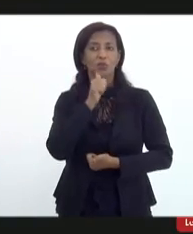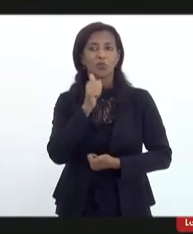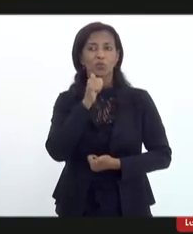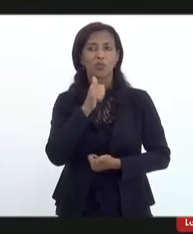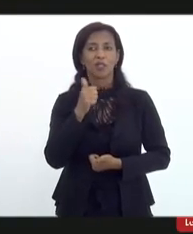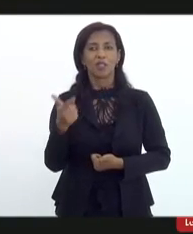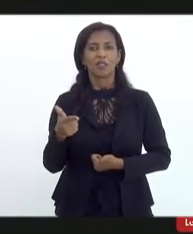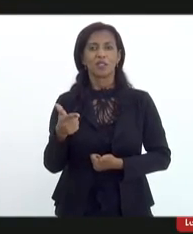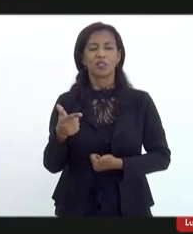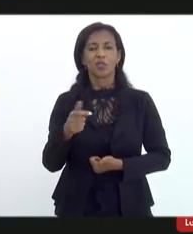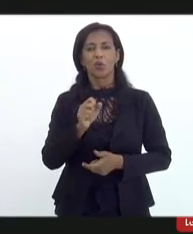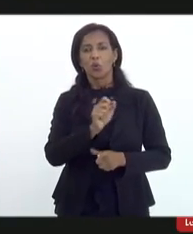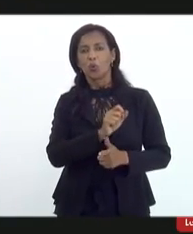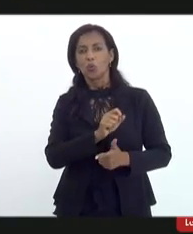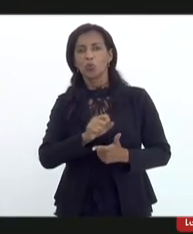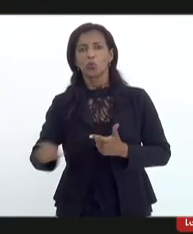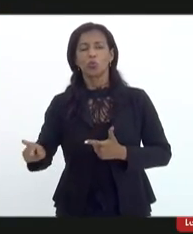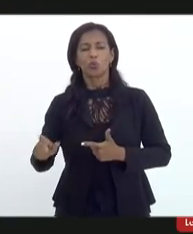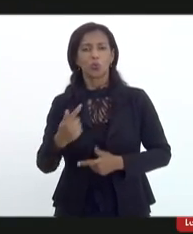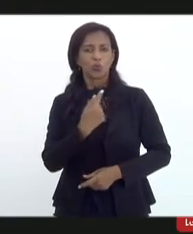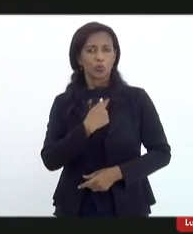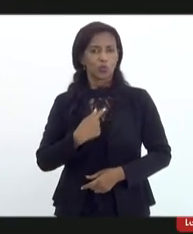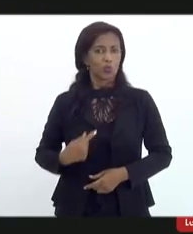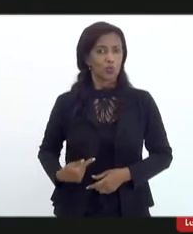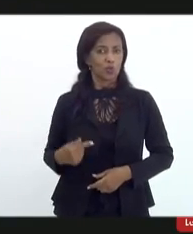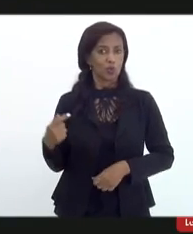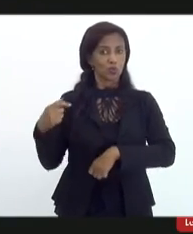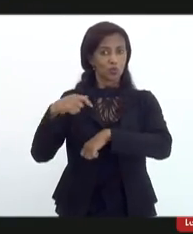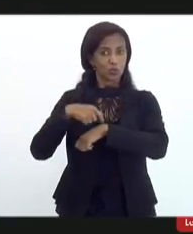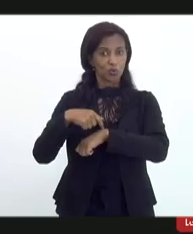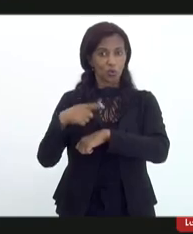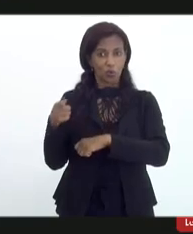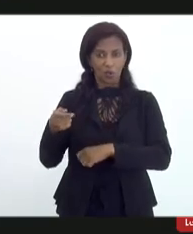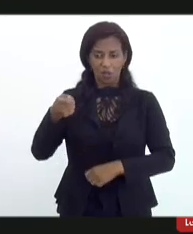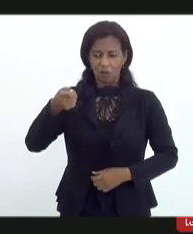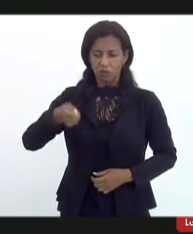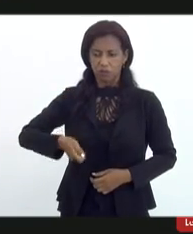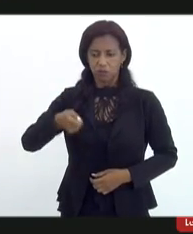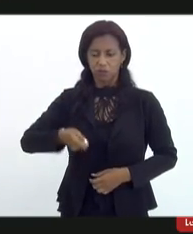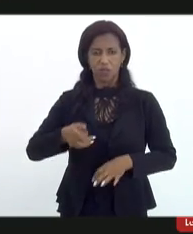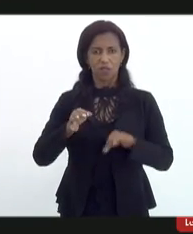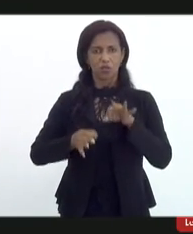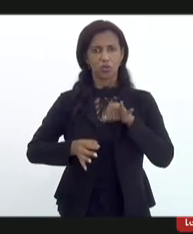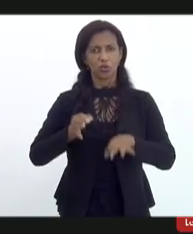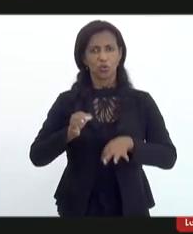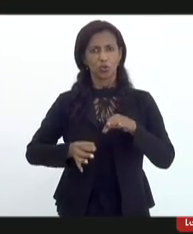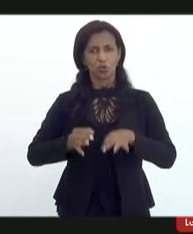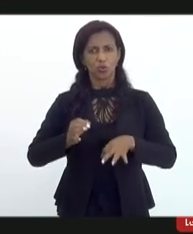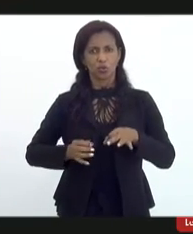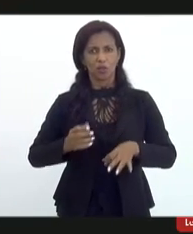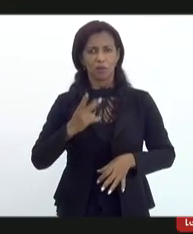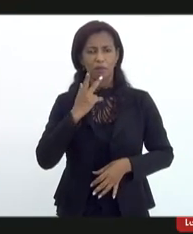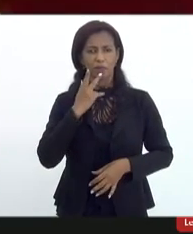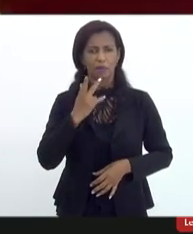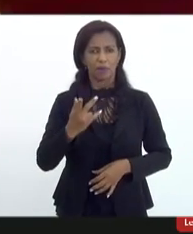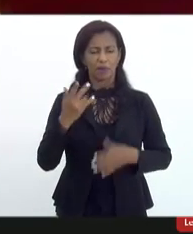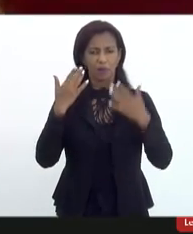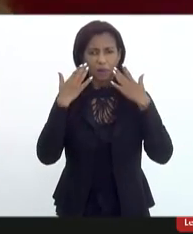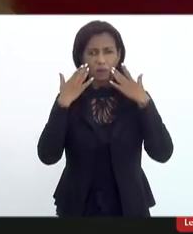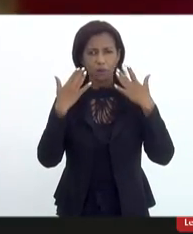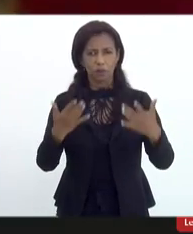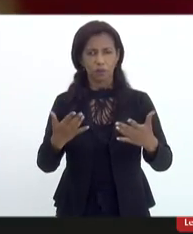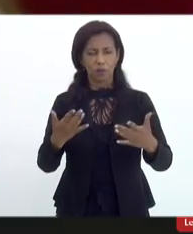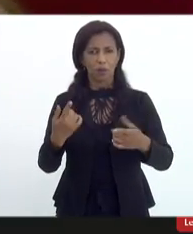no processo de impeachment, e que quando chegou ao Tribunal de Justiça para fazer a sua